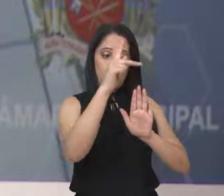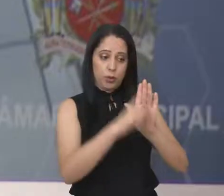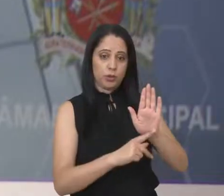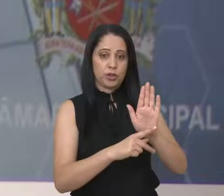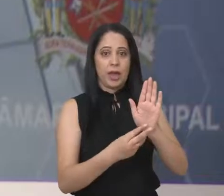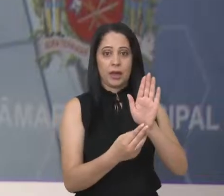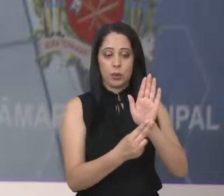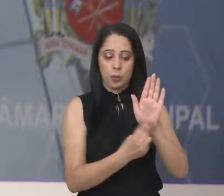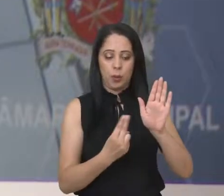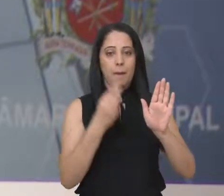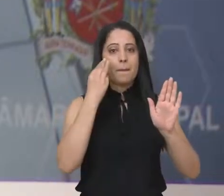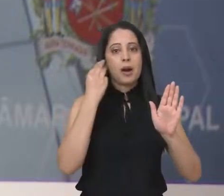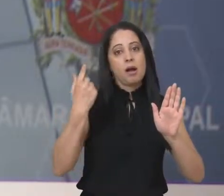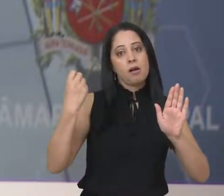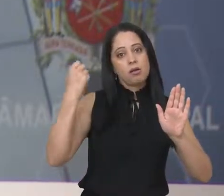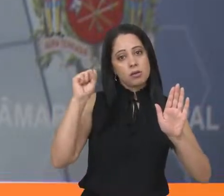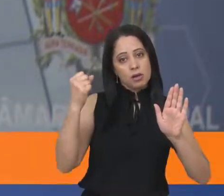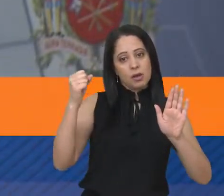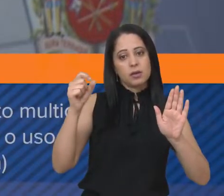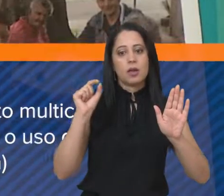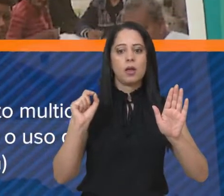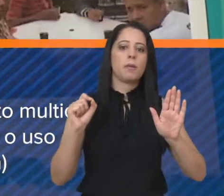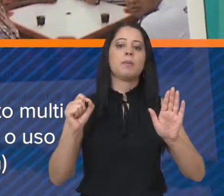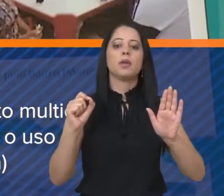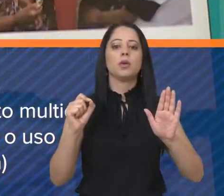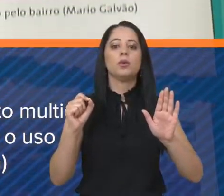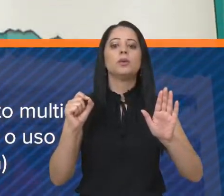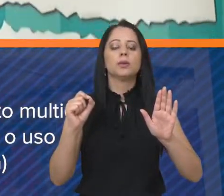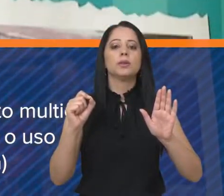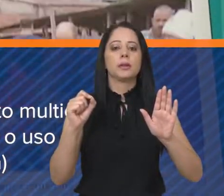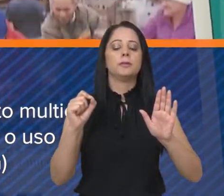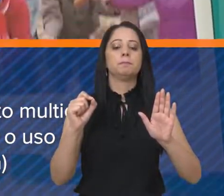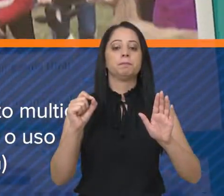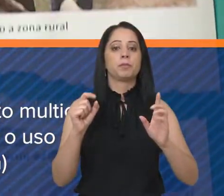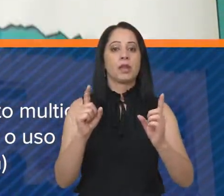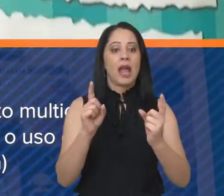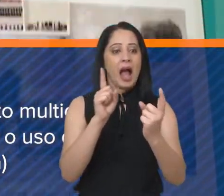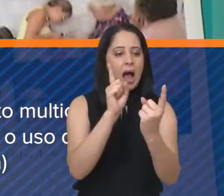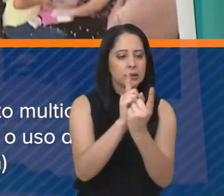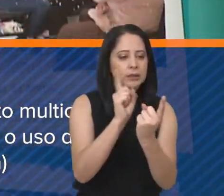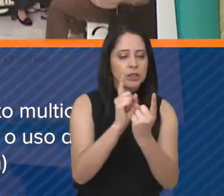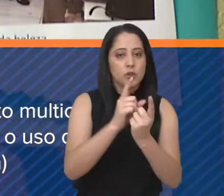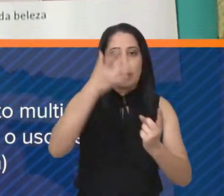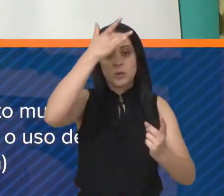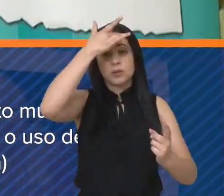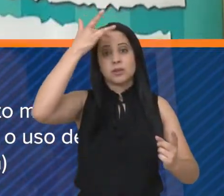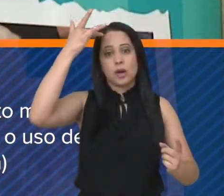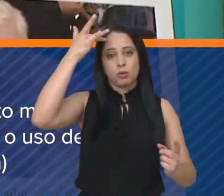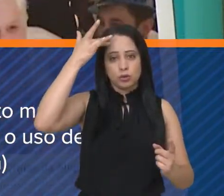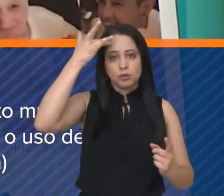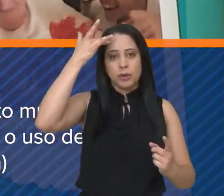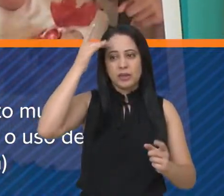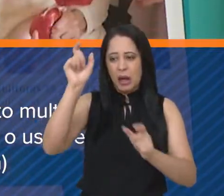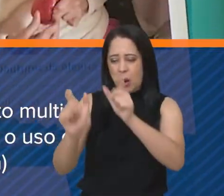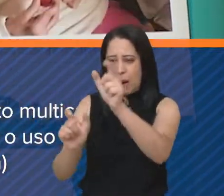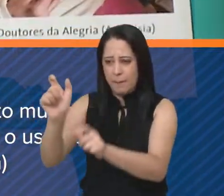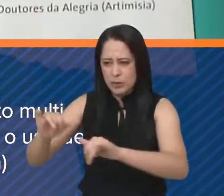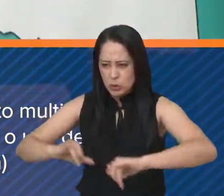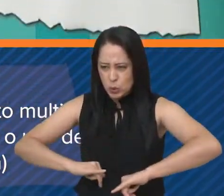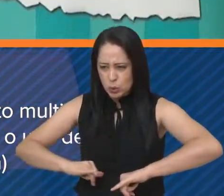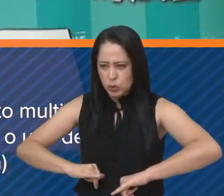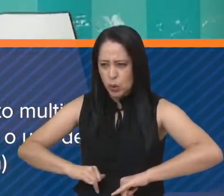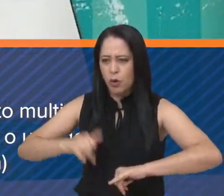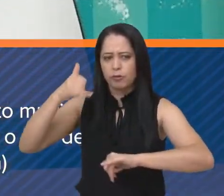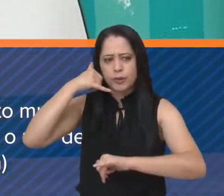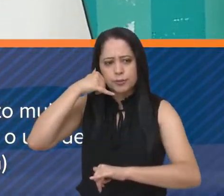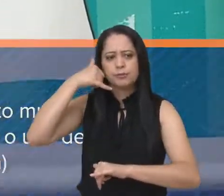projeto do vereador Marcão da Academia, que visa implantar um atendimento multicanal para a saúde mental, com atendimento telefônico para a população